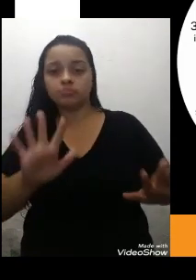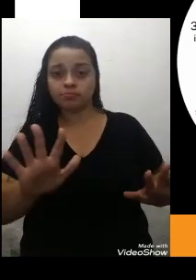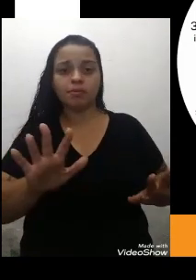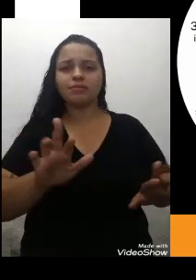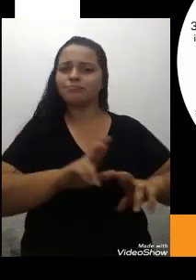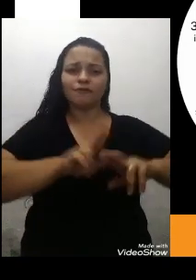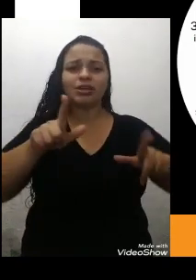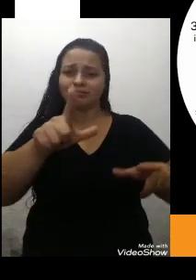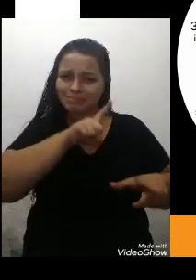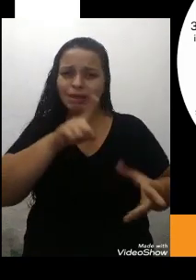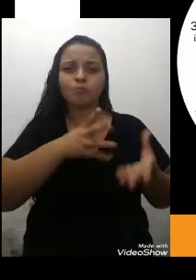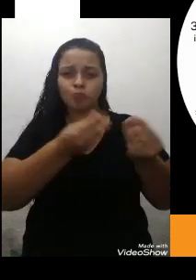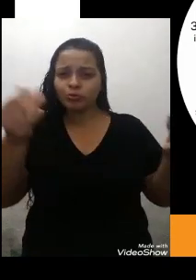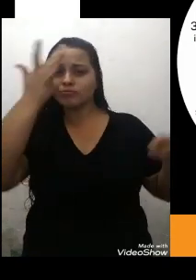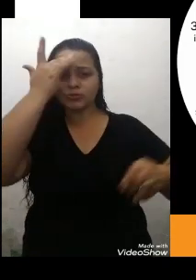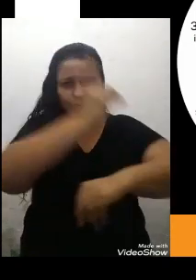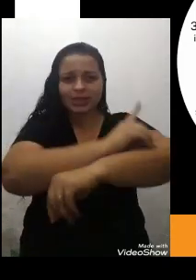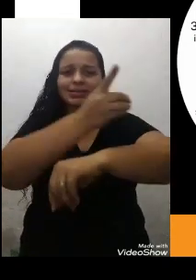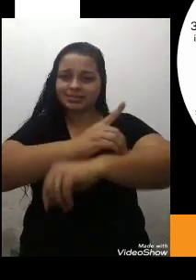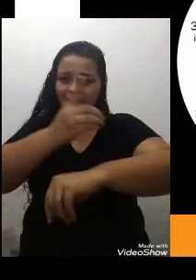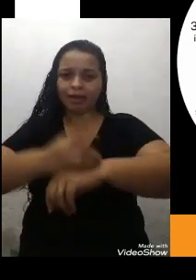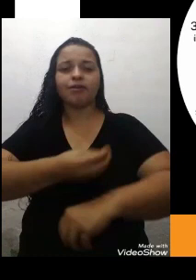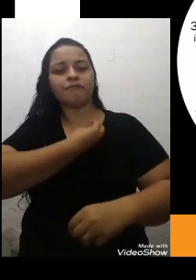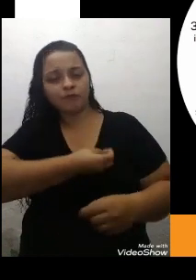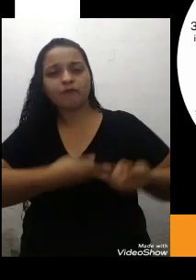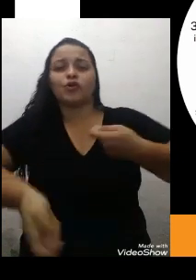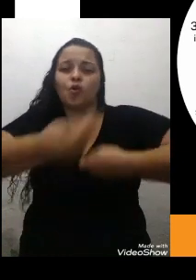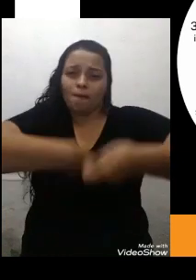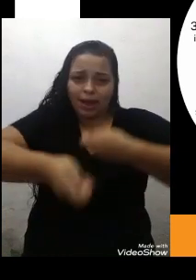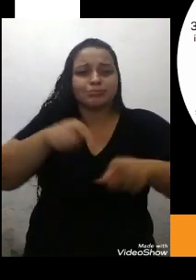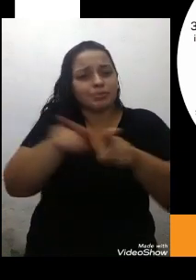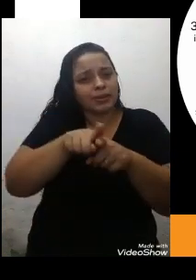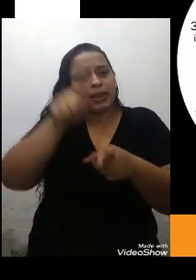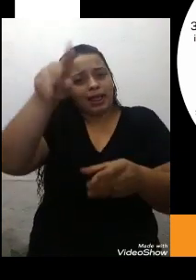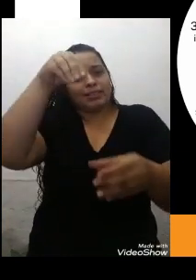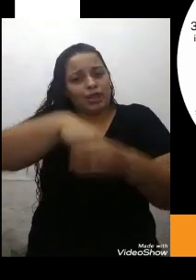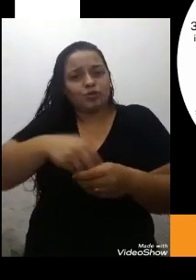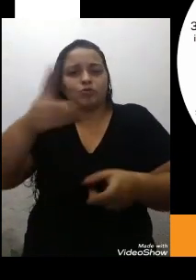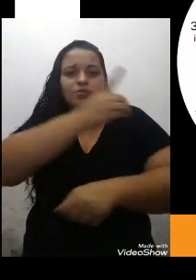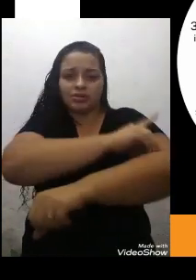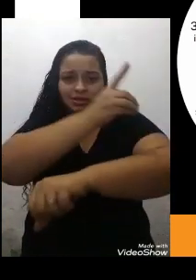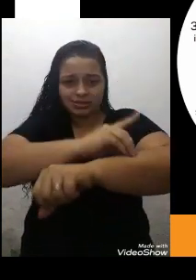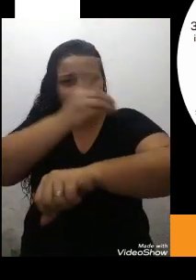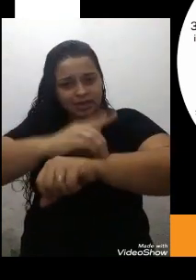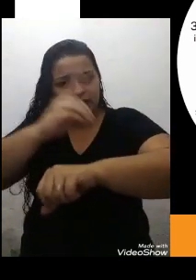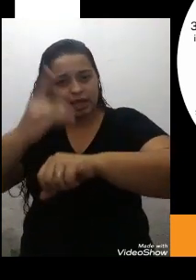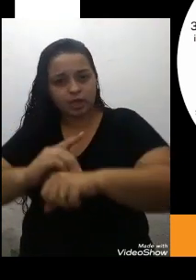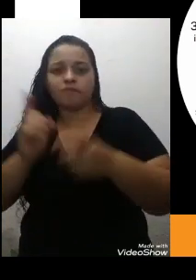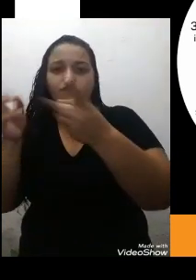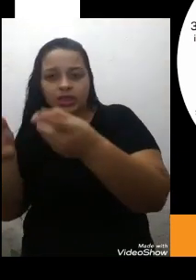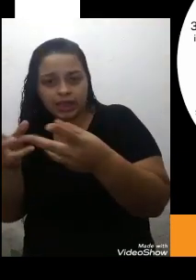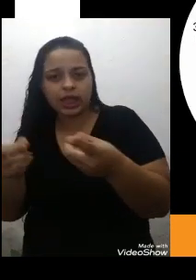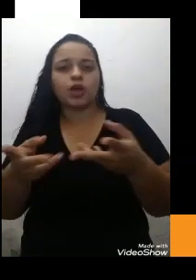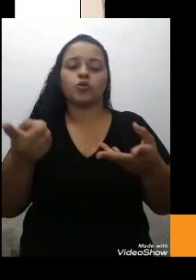a gente vai ter vários povos fazendo um comércio aqui, né, povoando de muitas formas essas